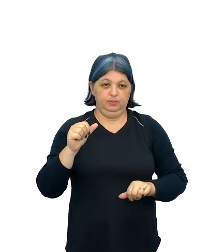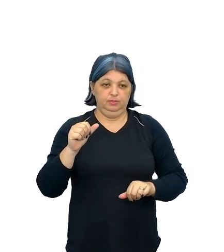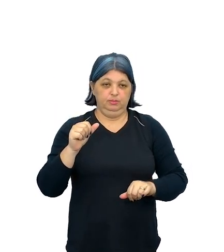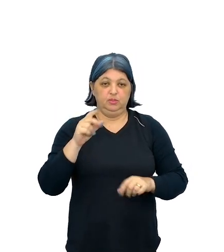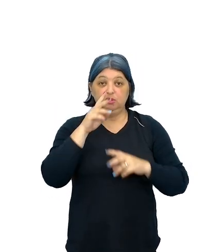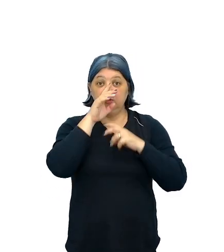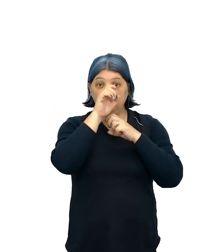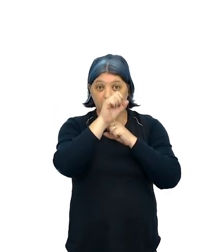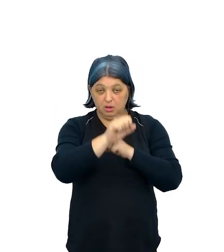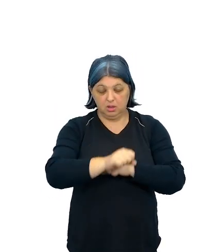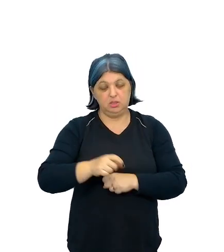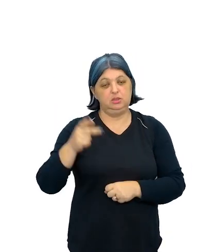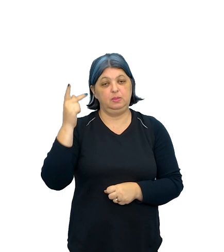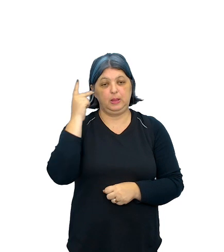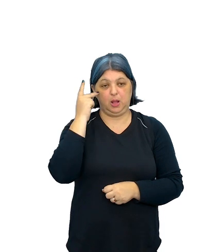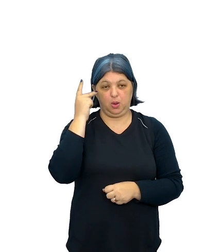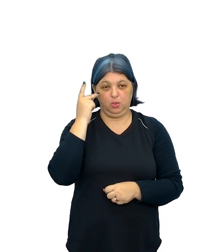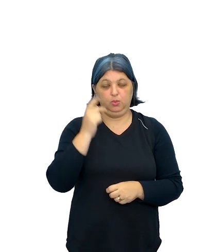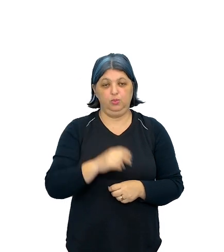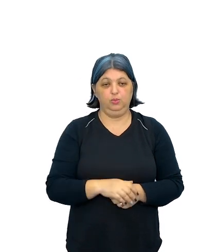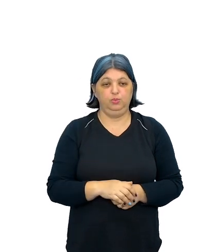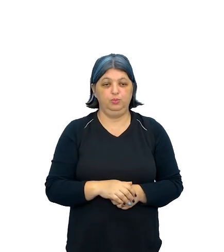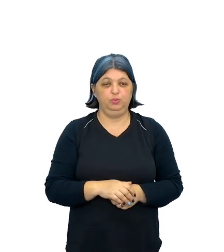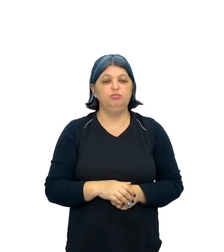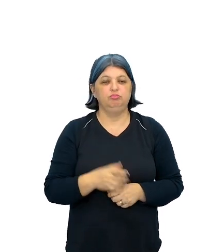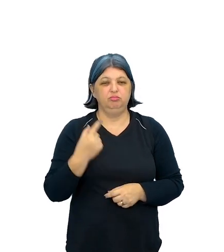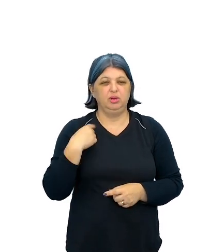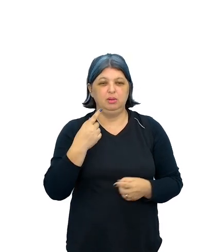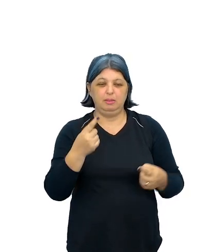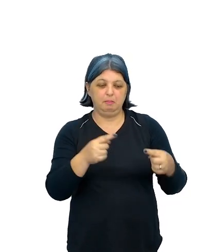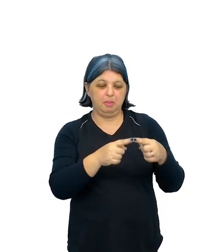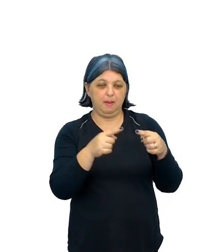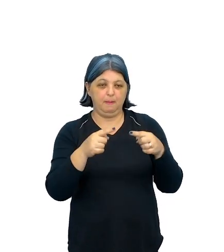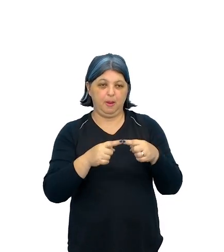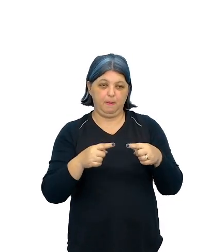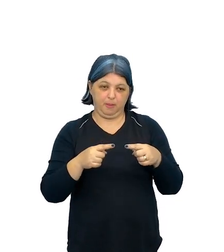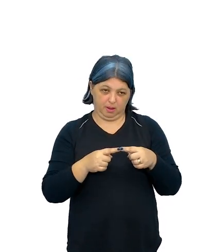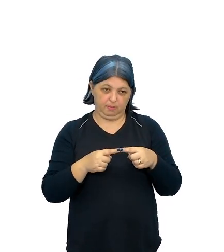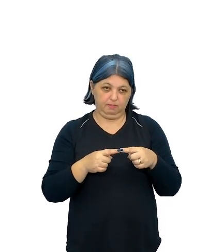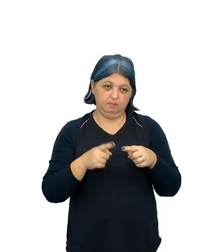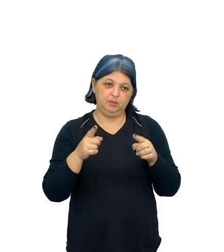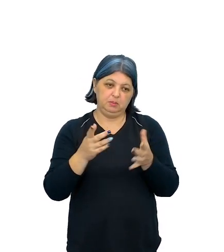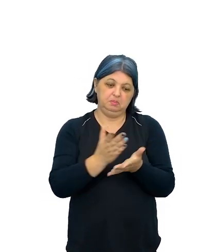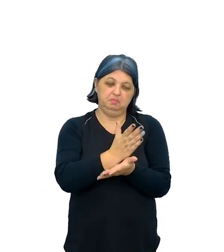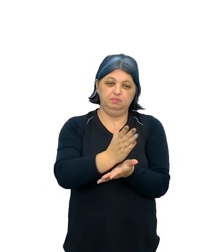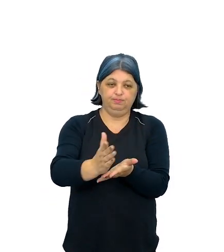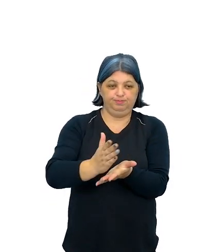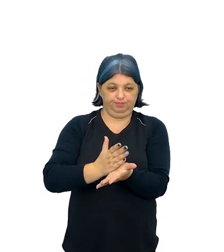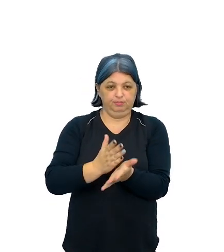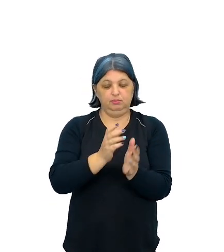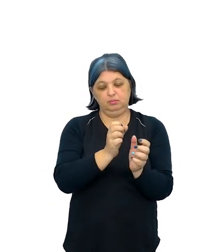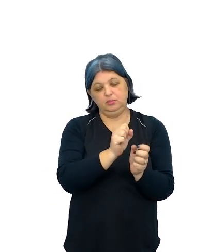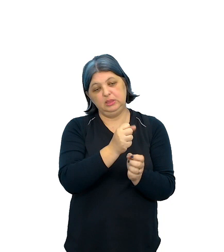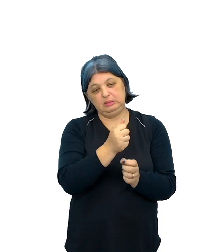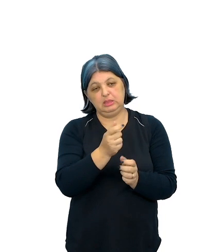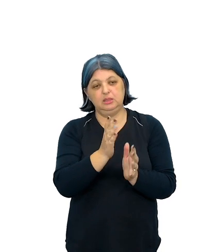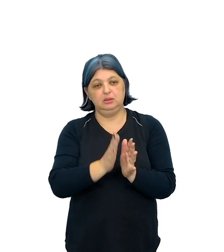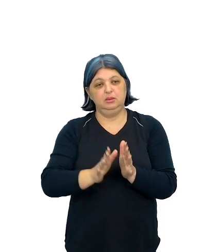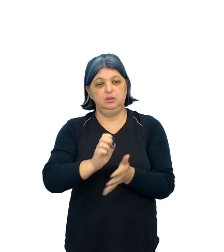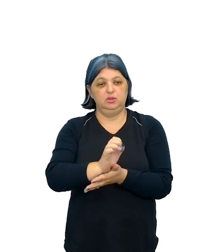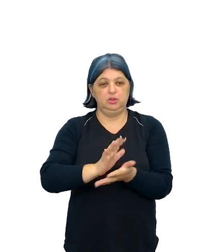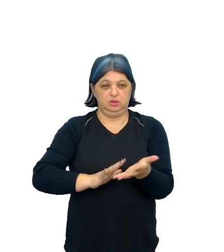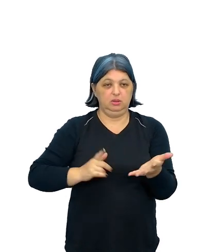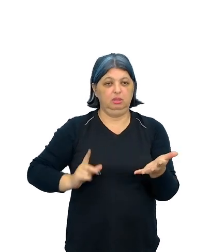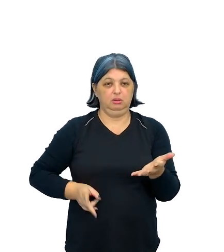extremos em São Paulo. Então, veja que elas dialogam, né? Mesmo sendo de outra sequência de atividade, há